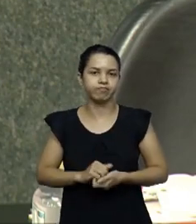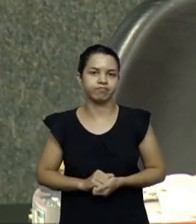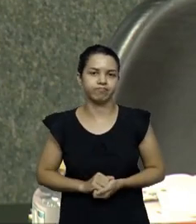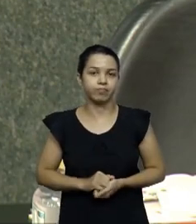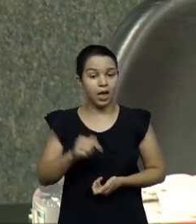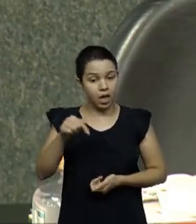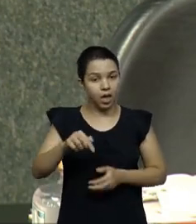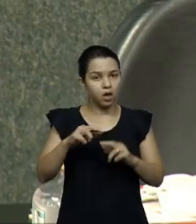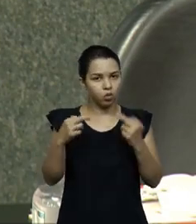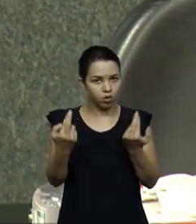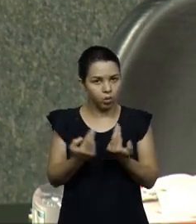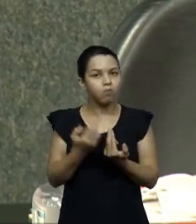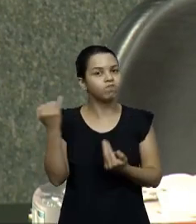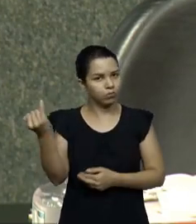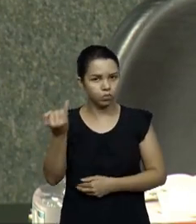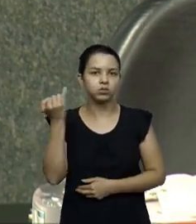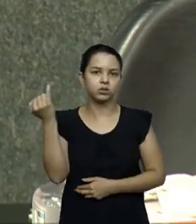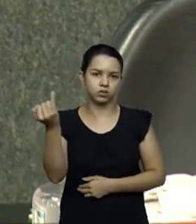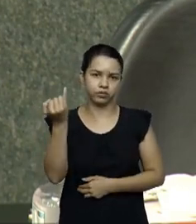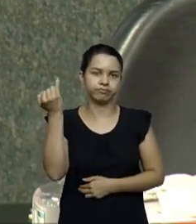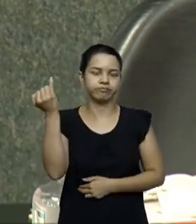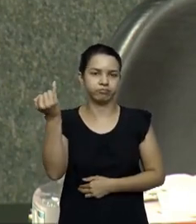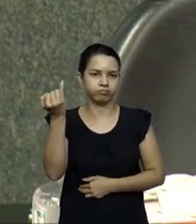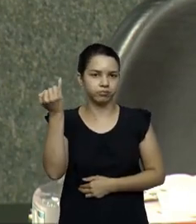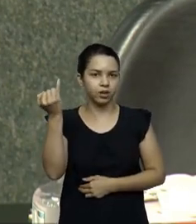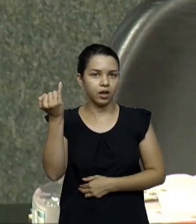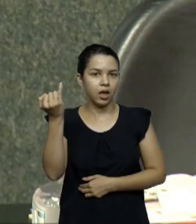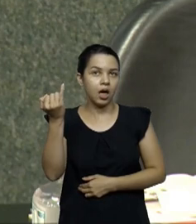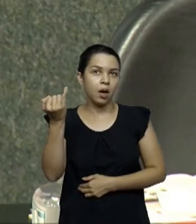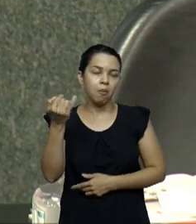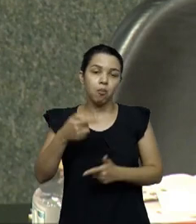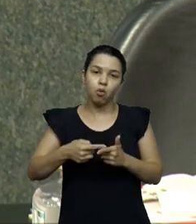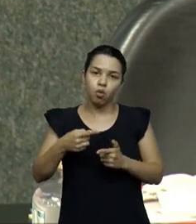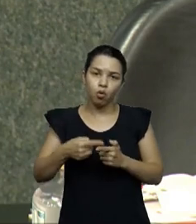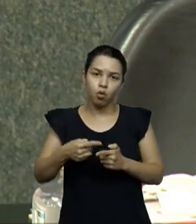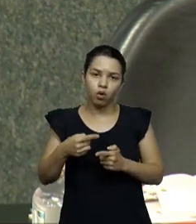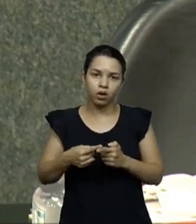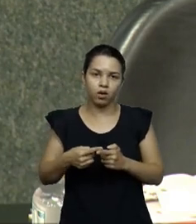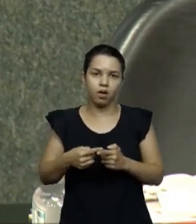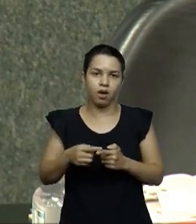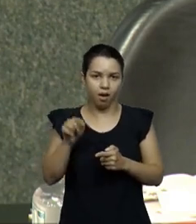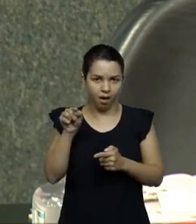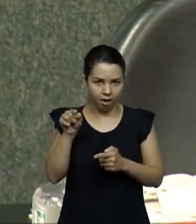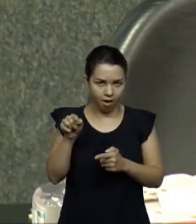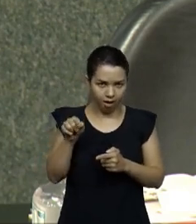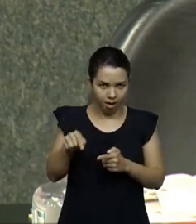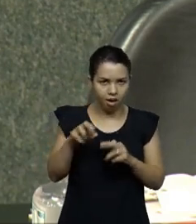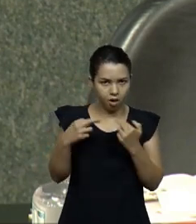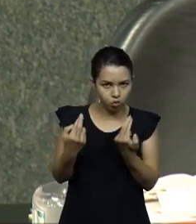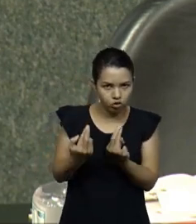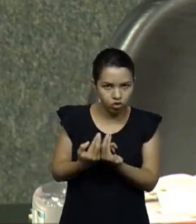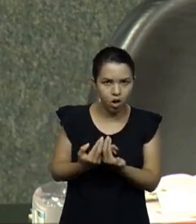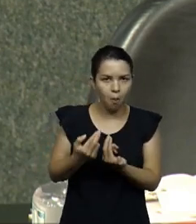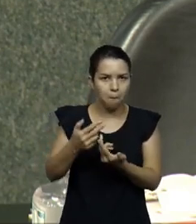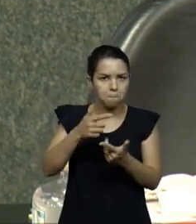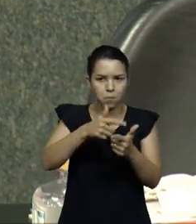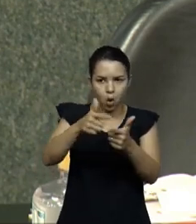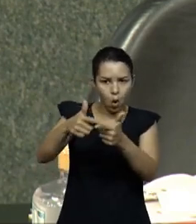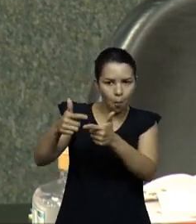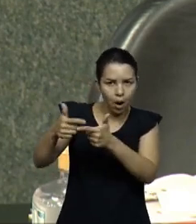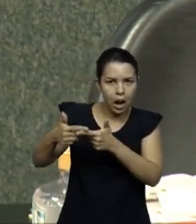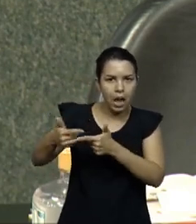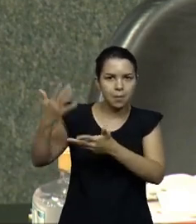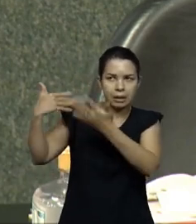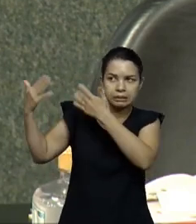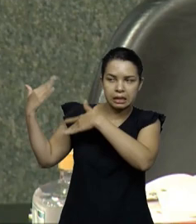pública ela é muito importante não porque ela vai solucionar os problemas que já